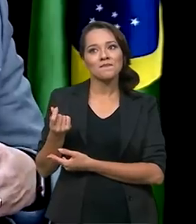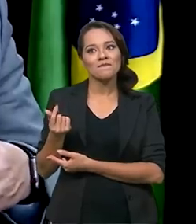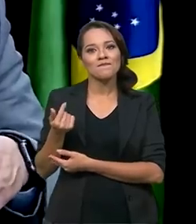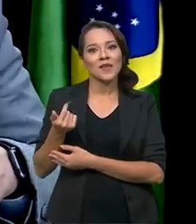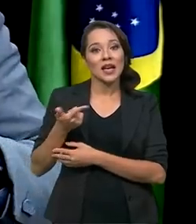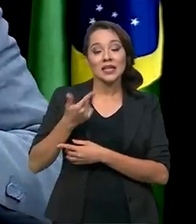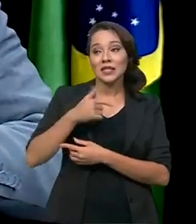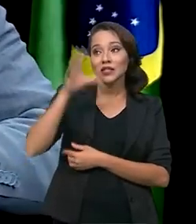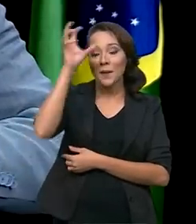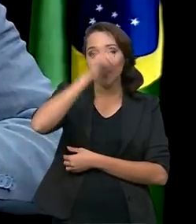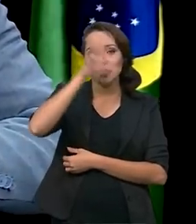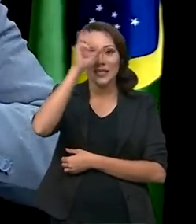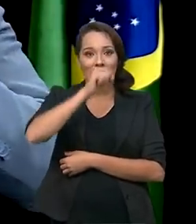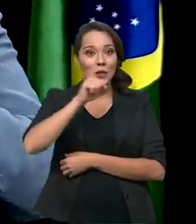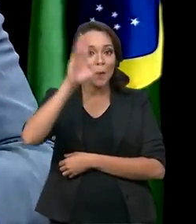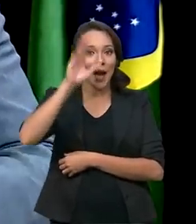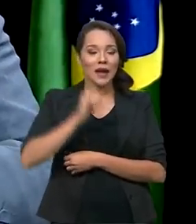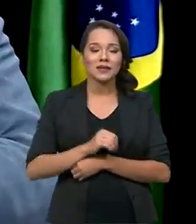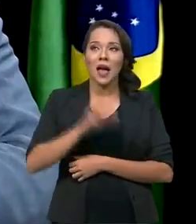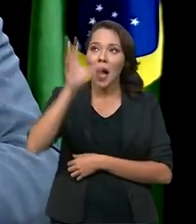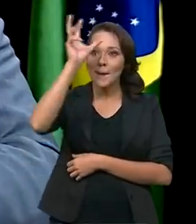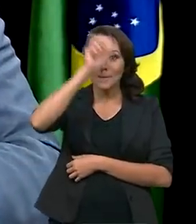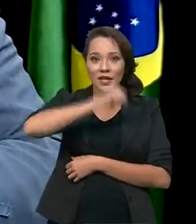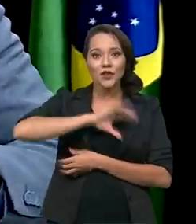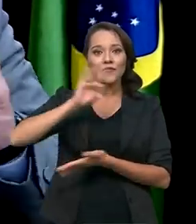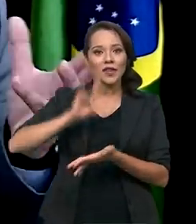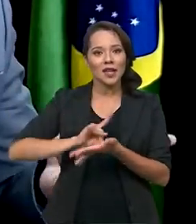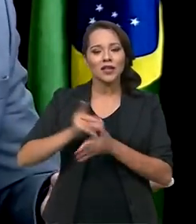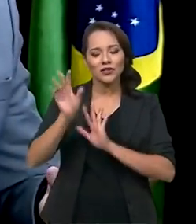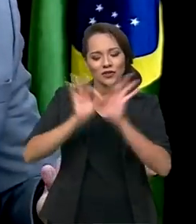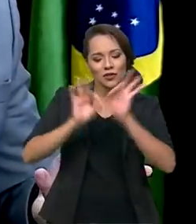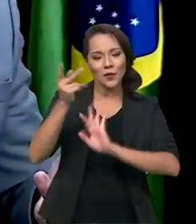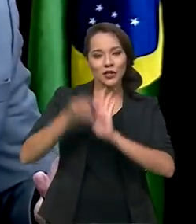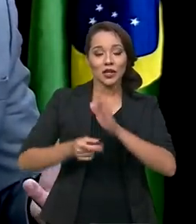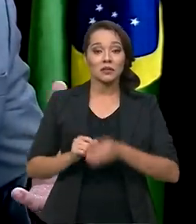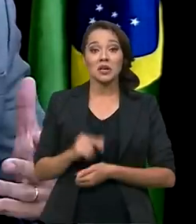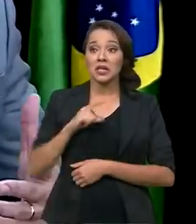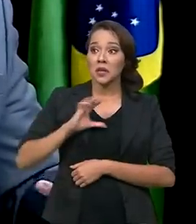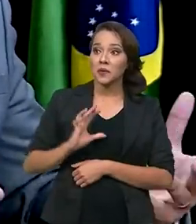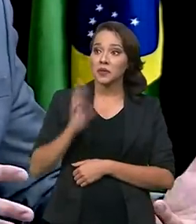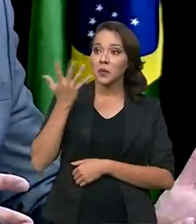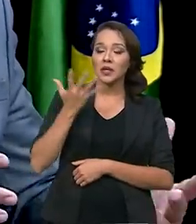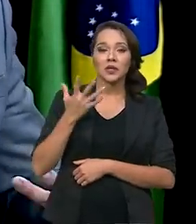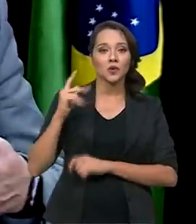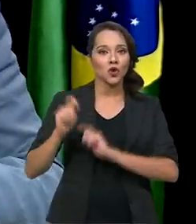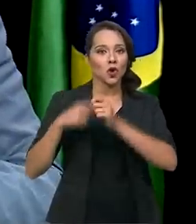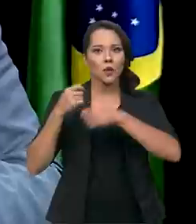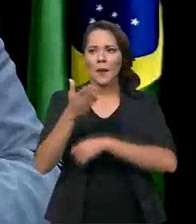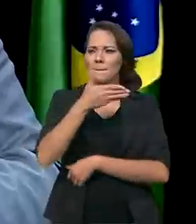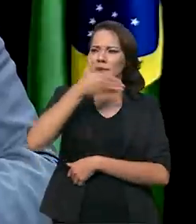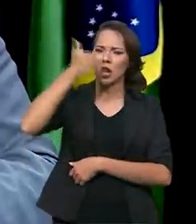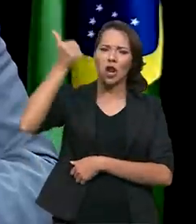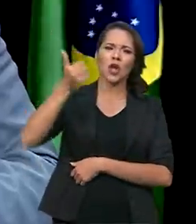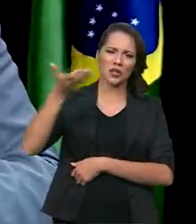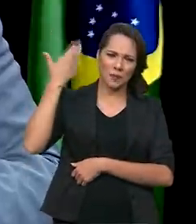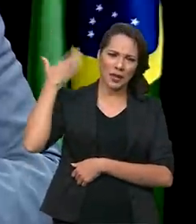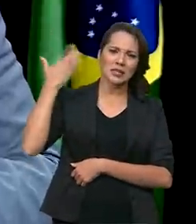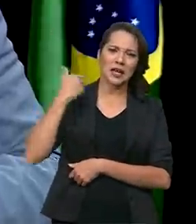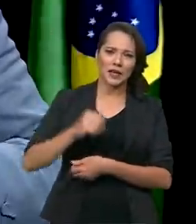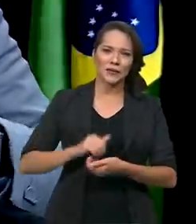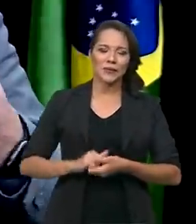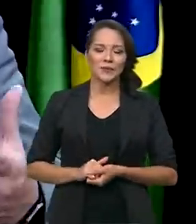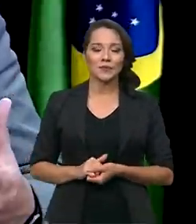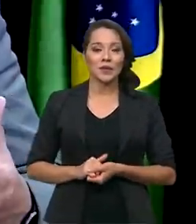curva de aprendizado, aprendemos realmente a estruturar projeto. Temos uma situação hoje macroeconômica muito melhor do que nós tínhamos naquele